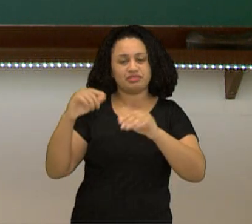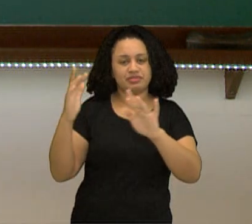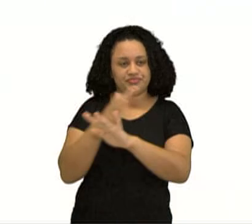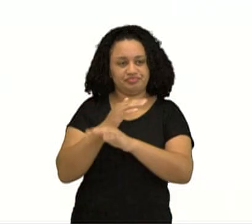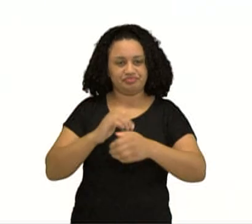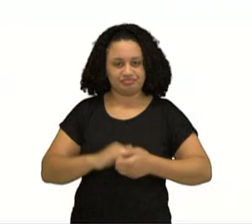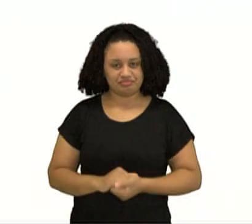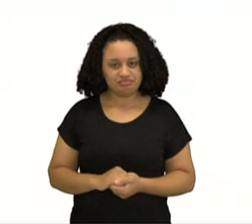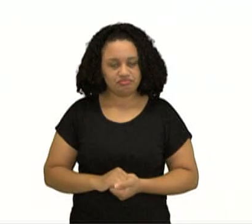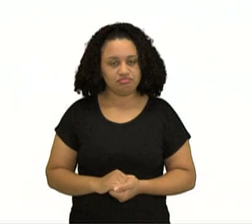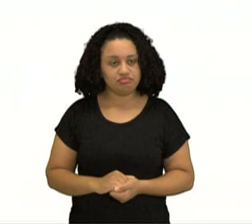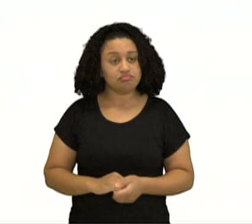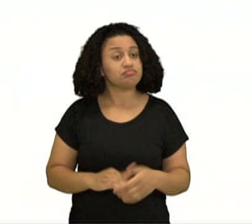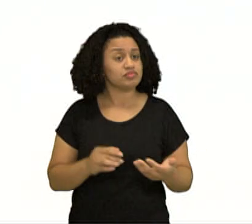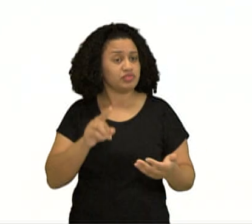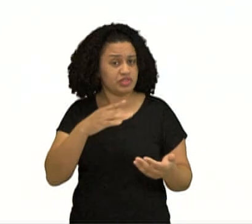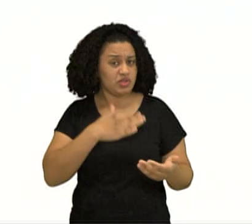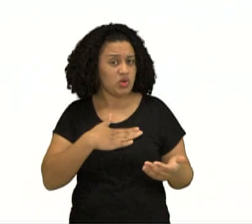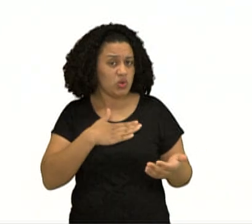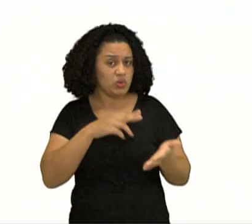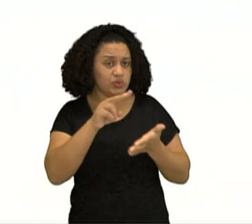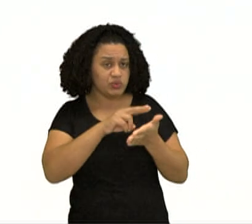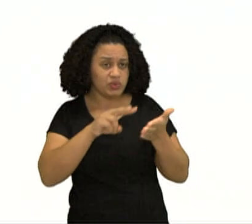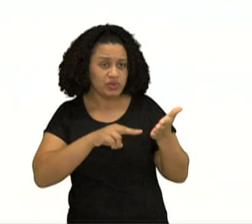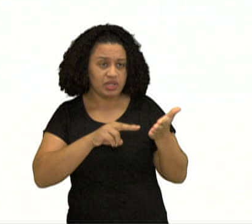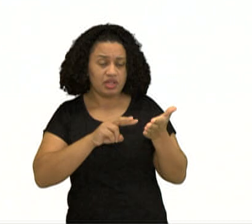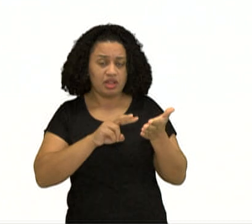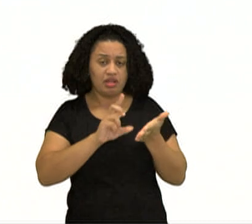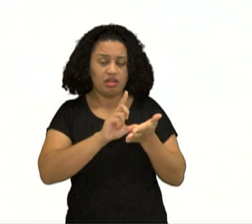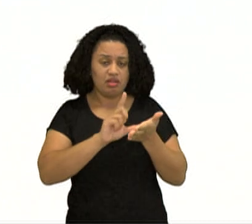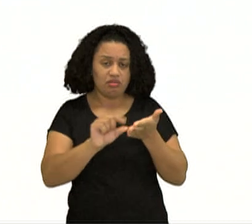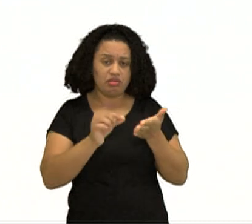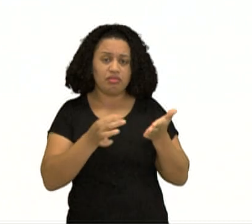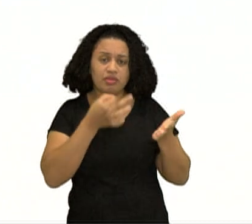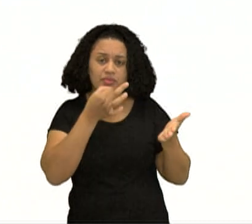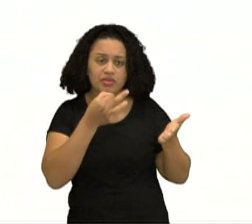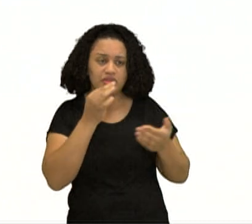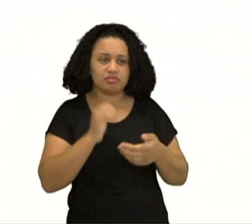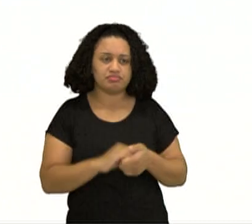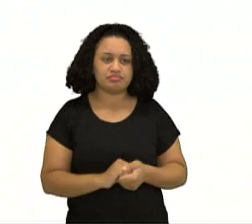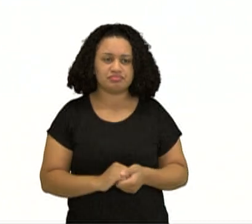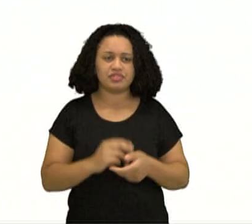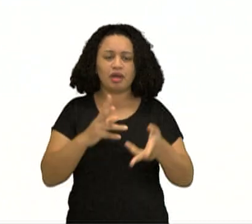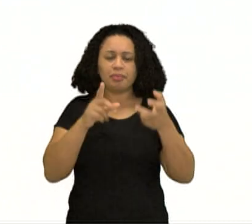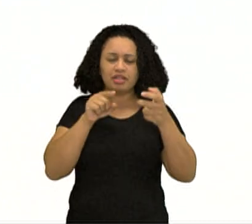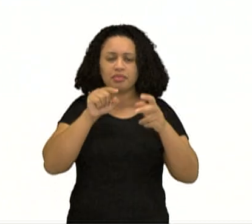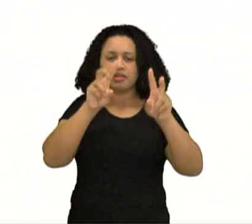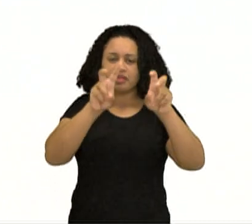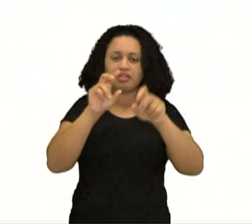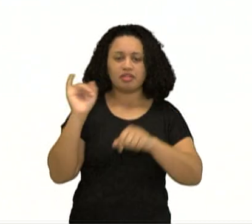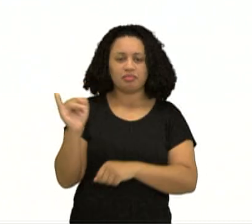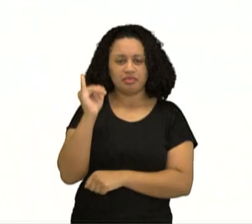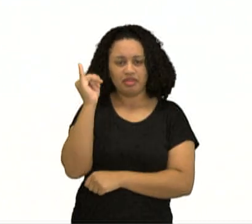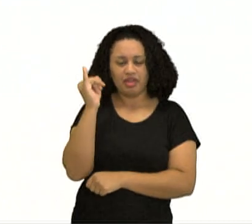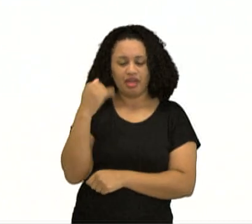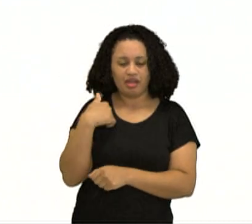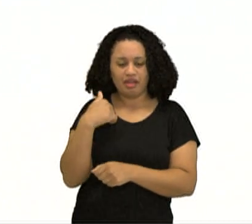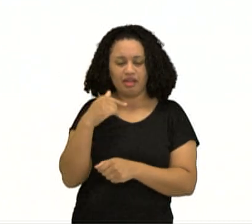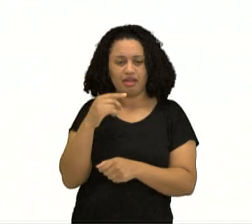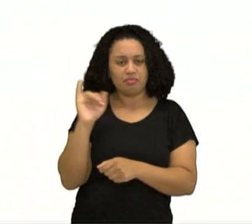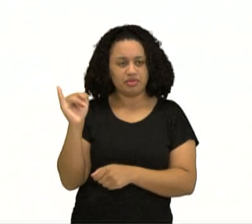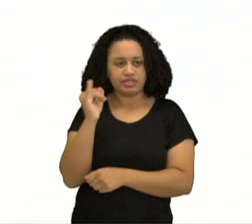Gostou de ler um artigo de opinião? Percebeu a importância do assunto abordado? Acesse o